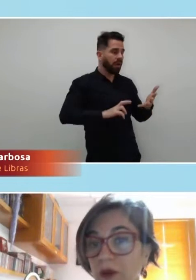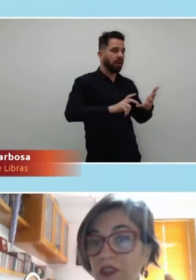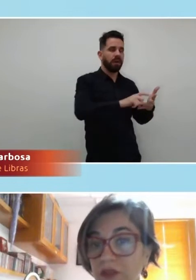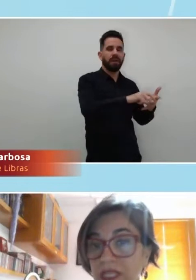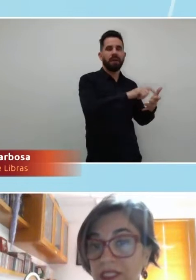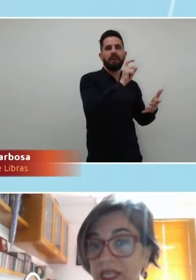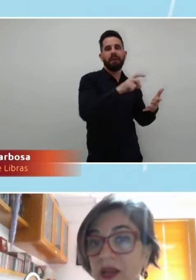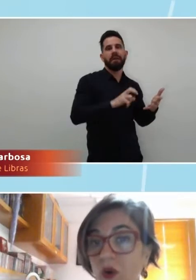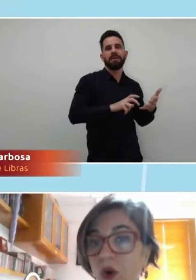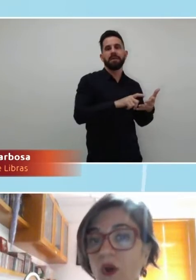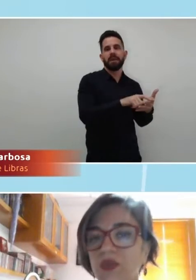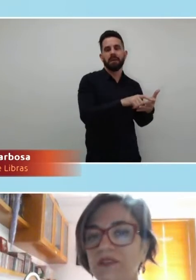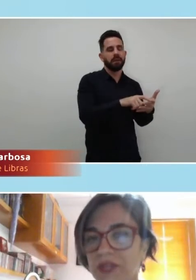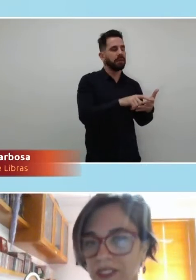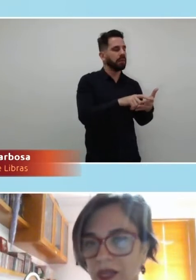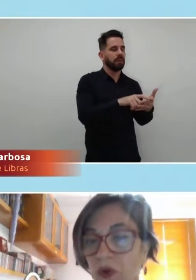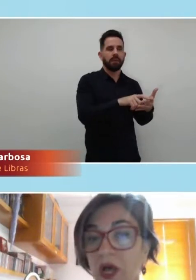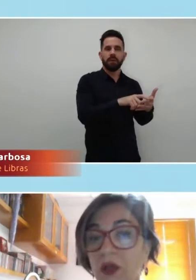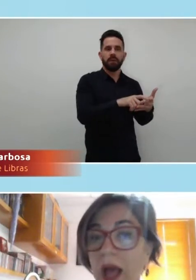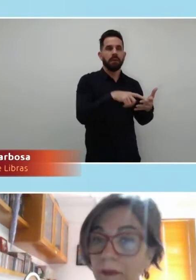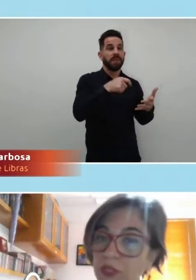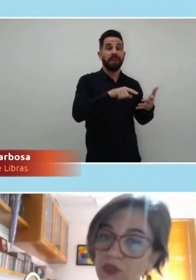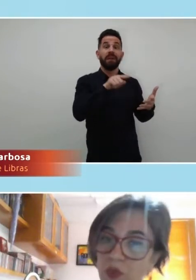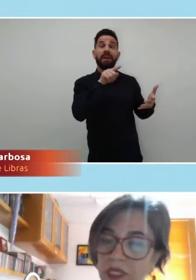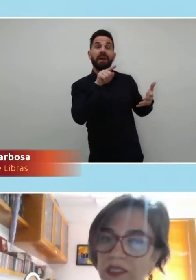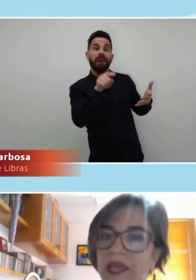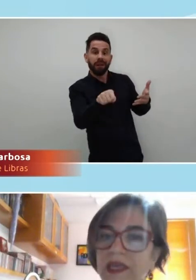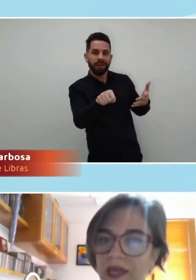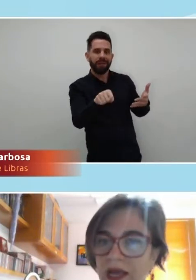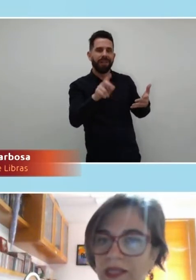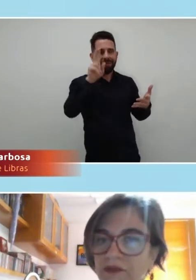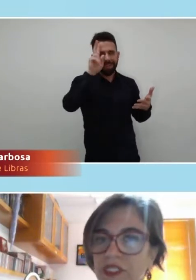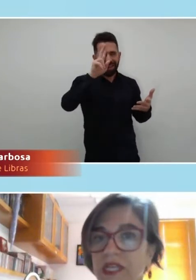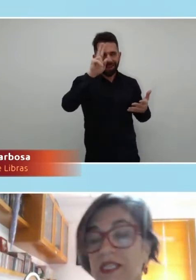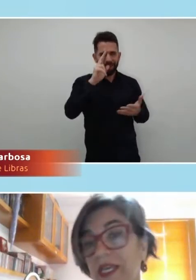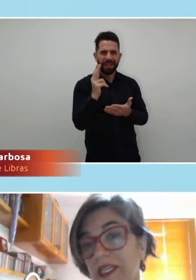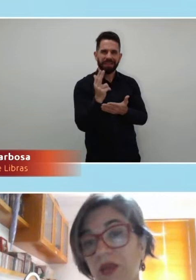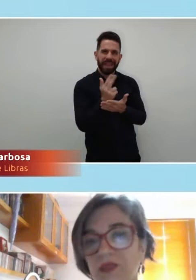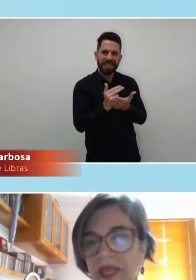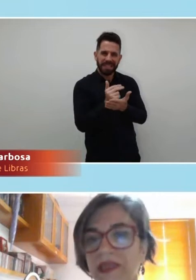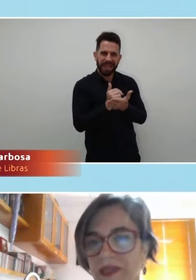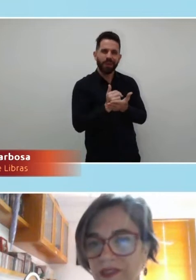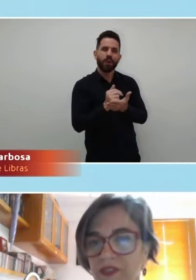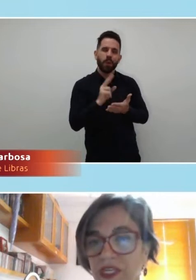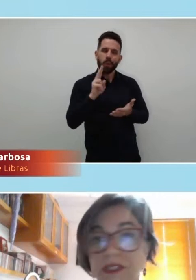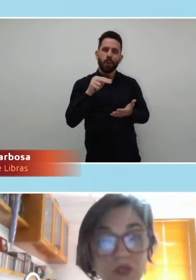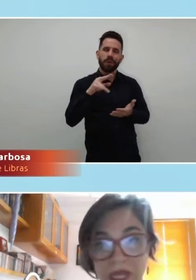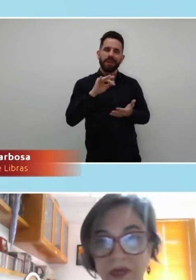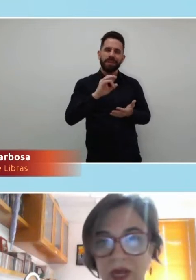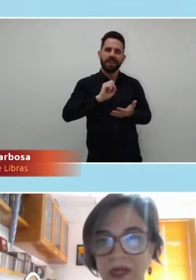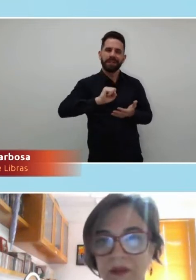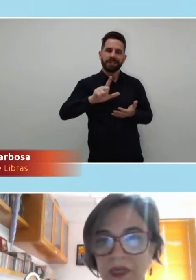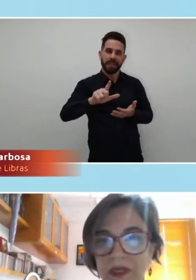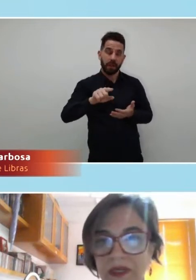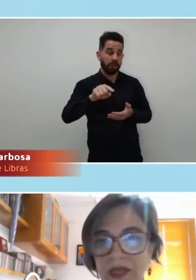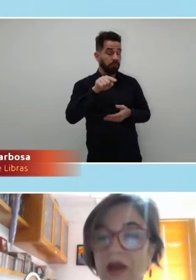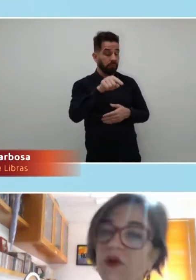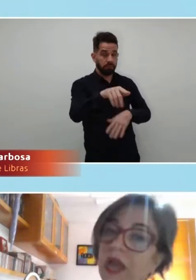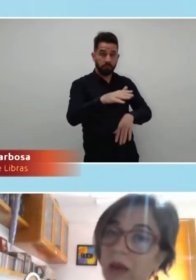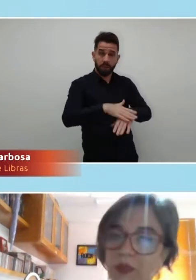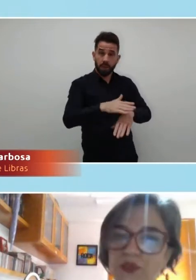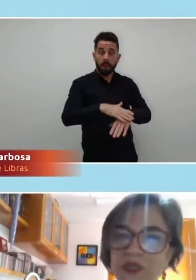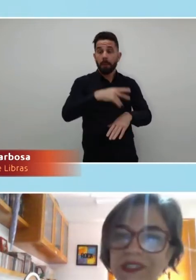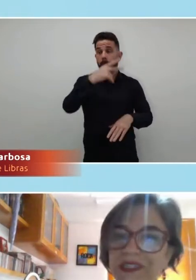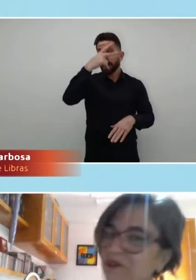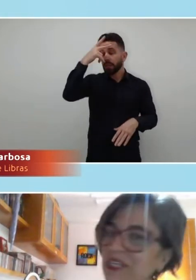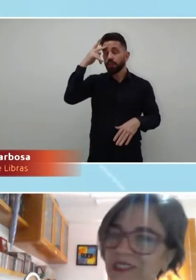principal deveria ser o universal. A pessoa que tem a deficiência e a que não tem a deficiência usariam a rampa. Agora, a